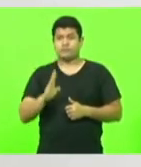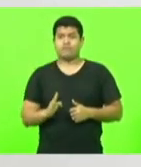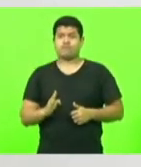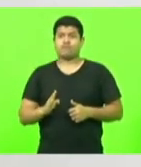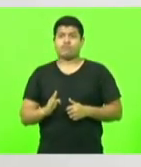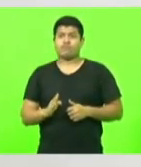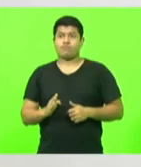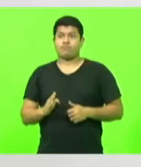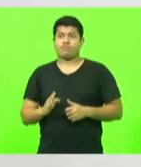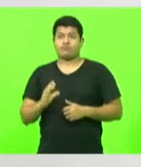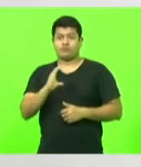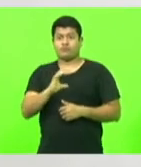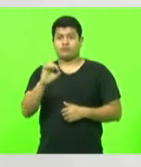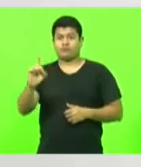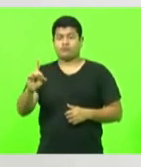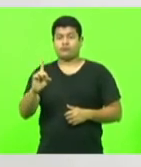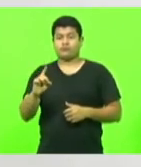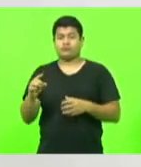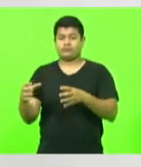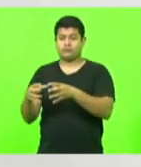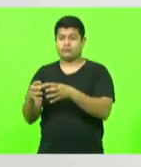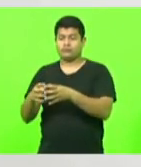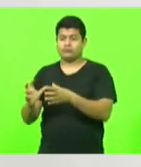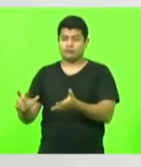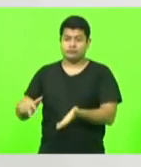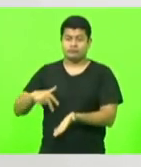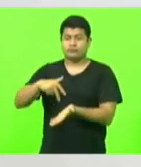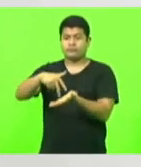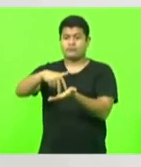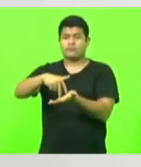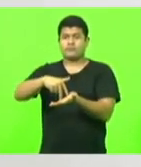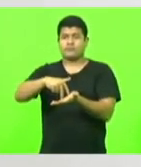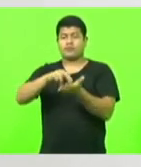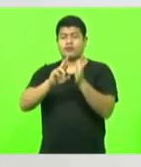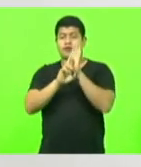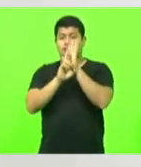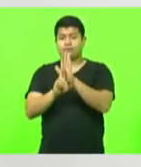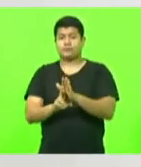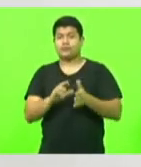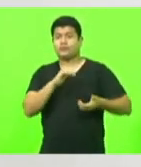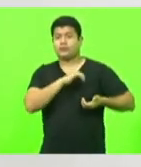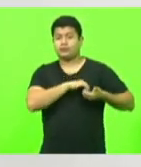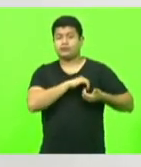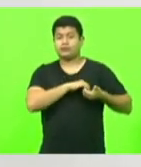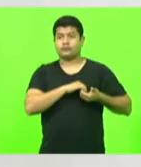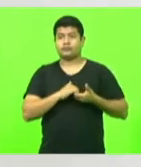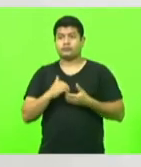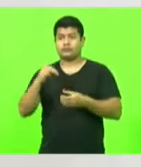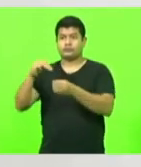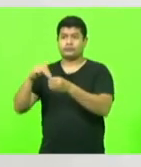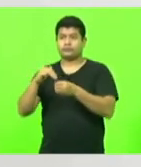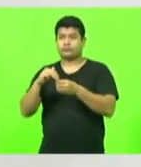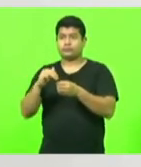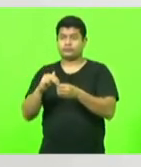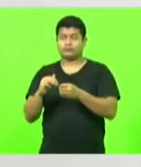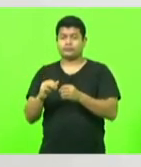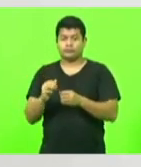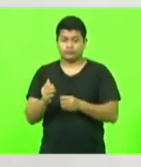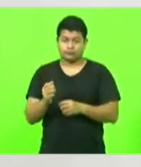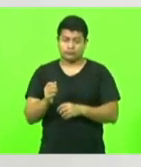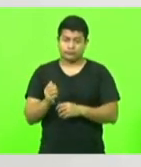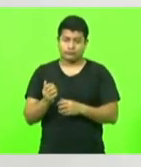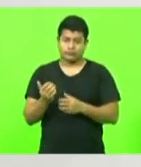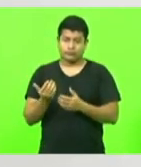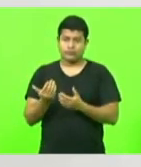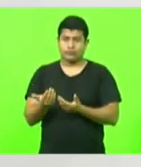um coordenador de colegiado se pronuncia em nome da Defesa Civil dos municípios de Santa Catarina. Ou seja, a nossa